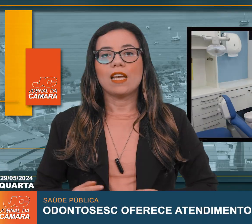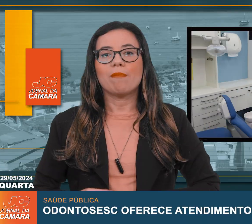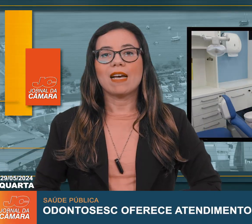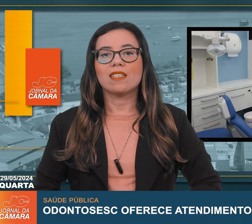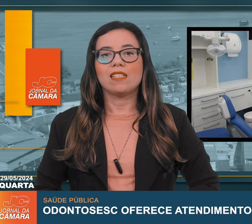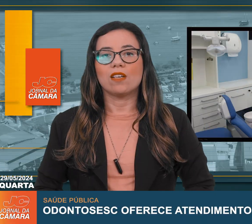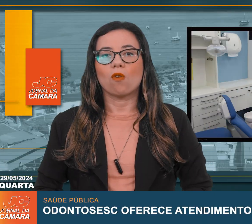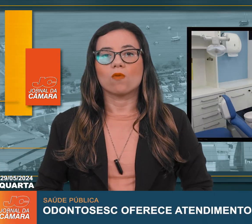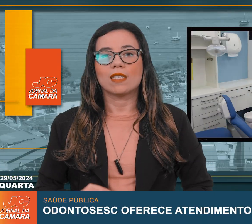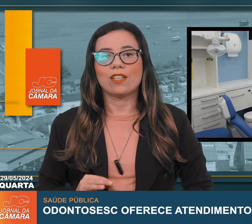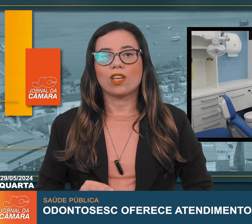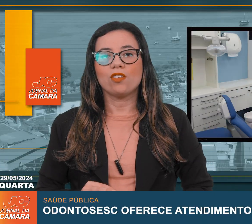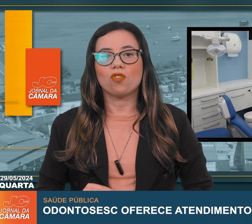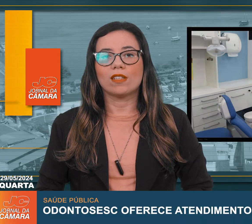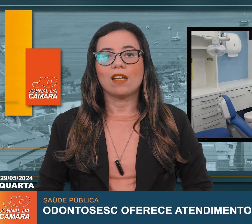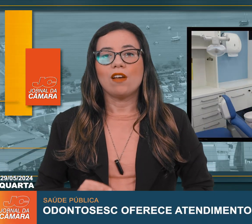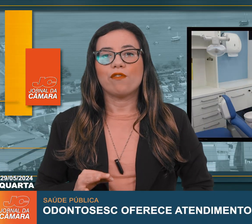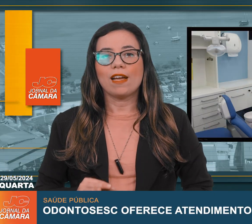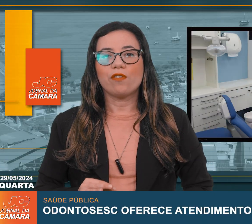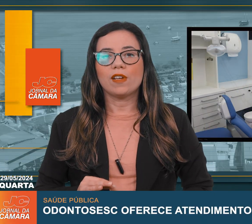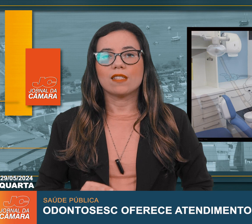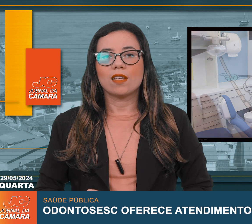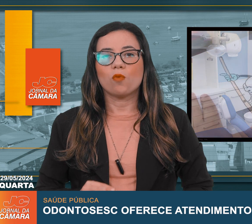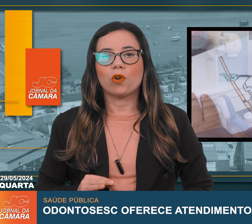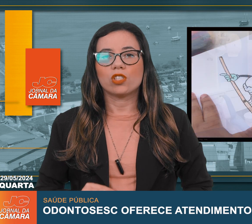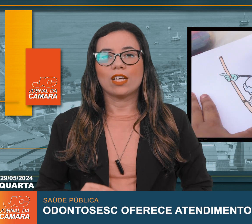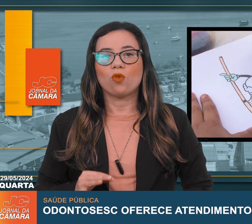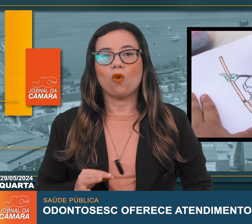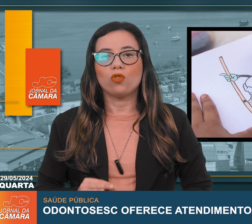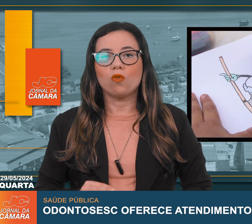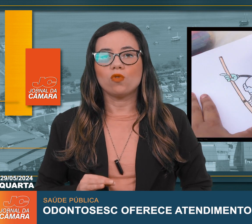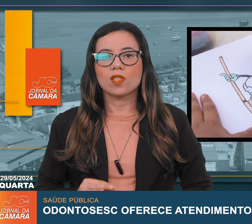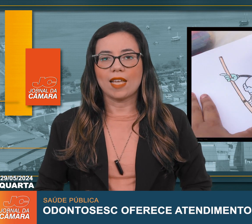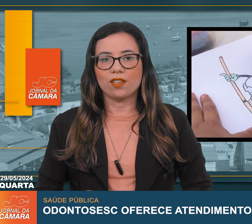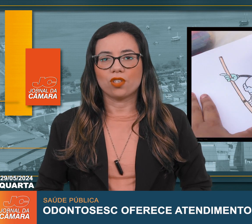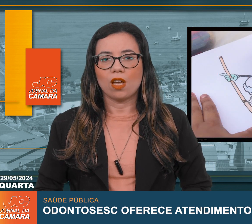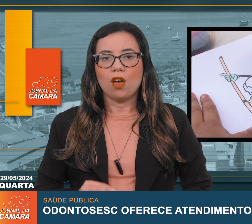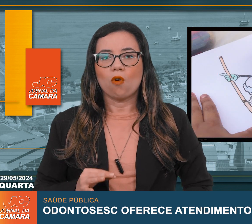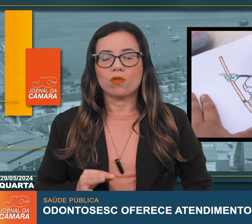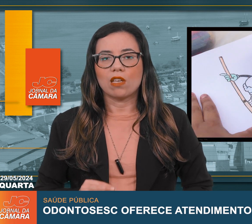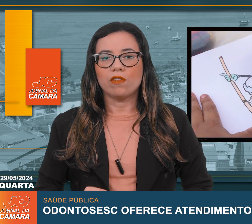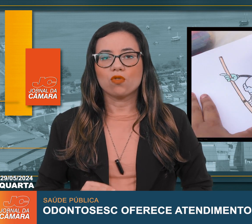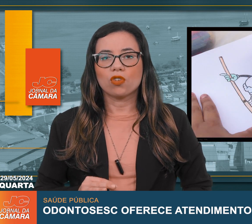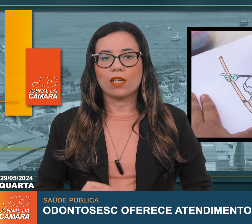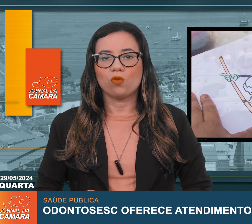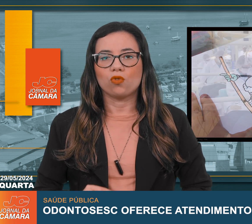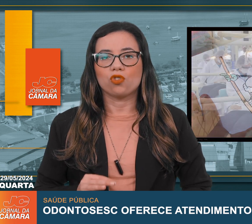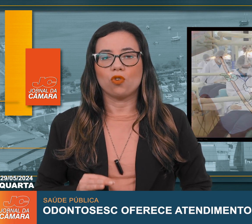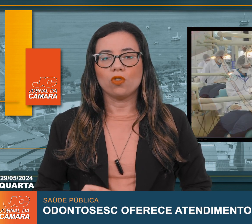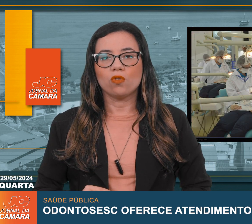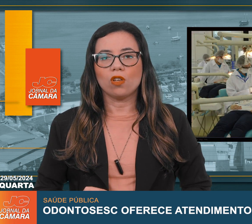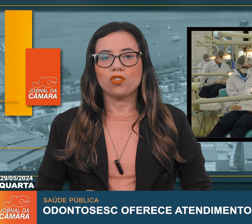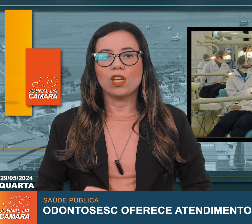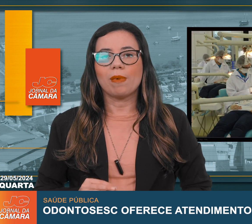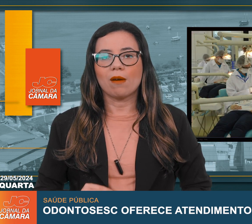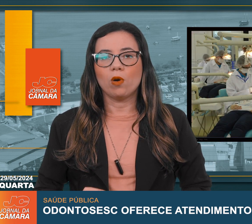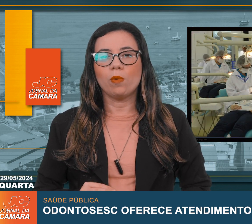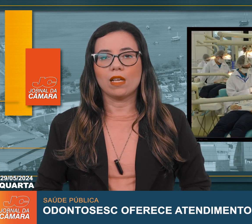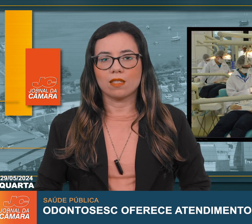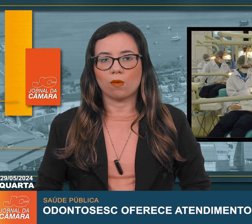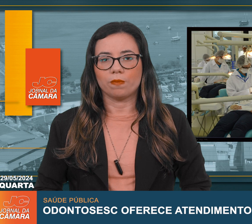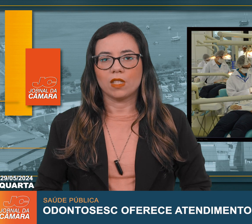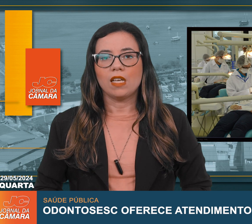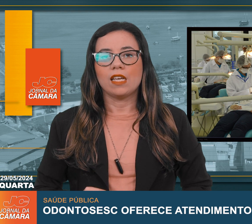dos Reis, em parceria com o Sesc RJ, vai oferecer o projeto OdontoSesc, com serviços gratuitos de odontologia